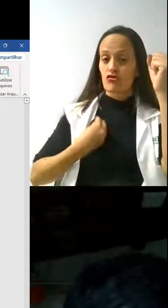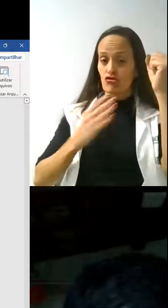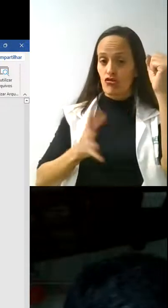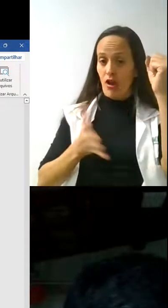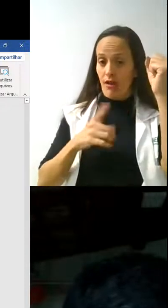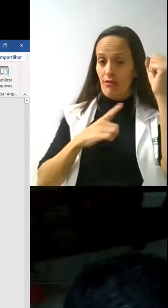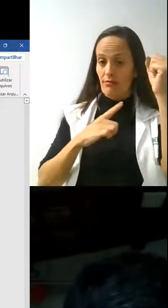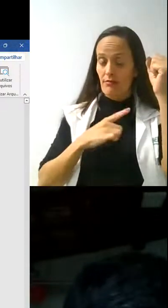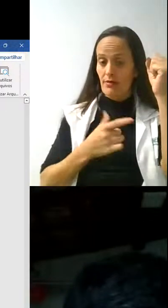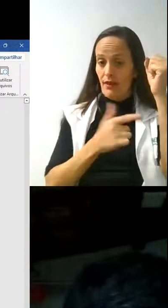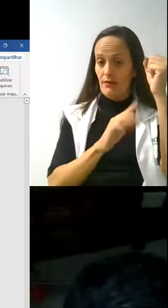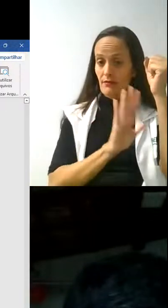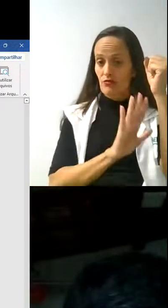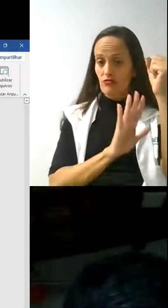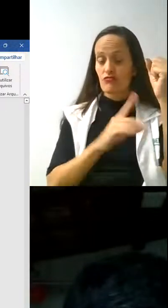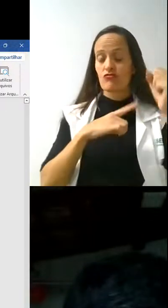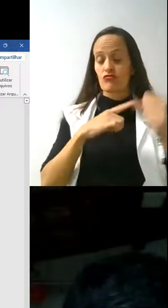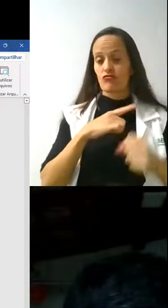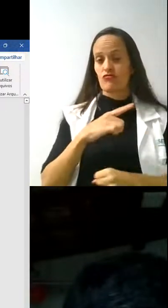Certo? O jeito correto